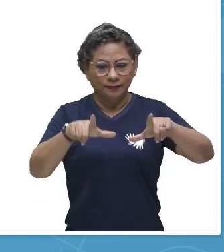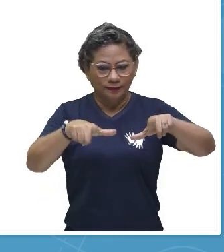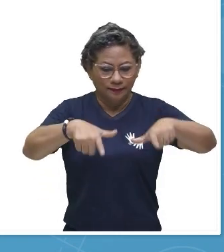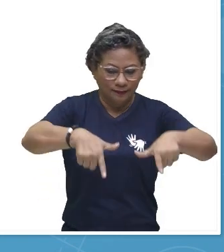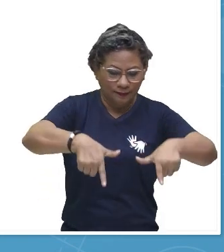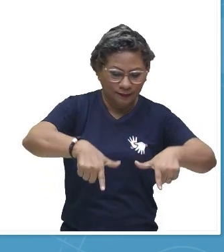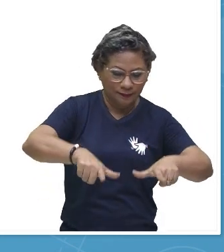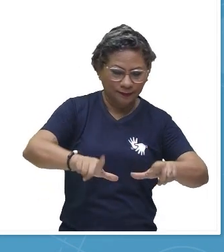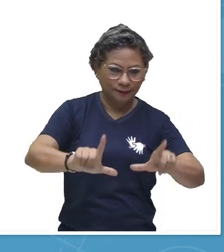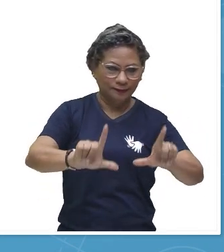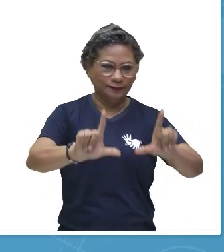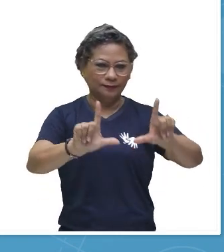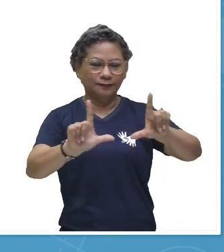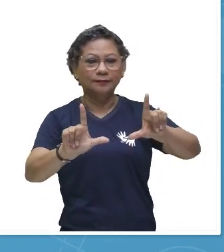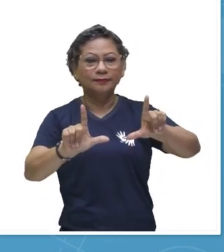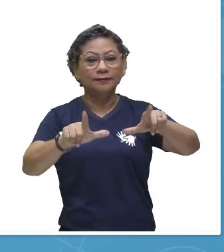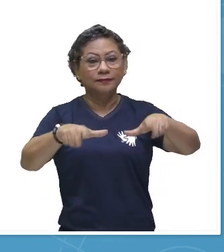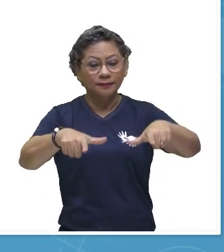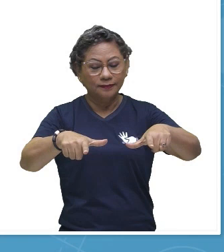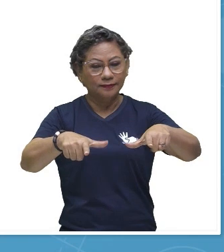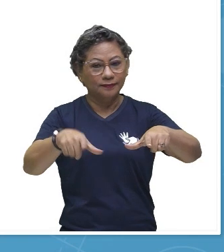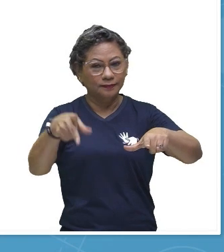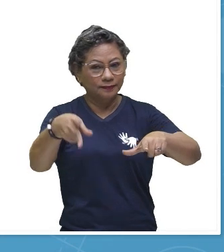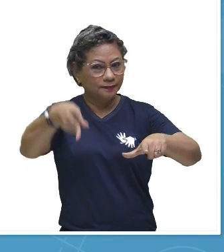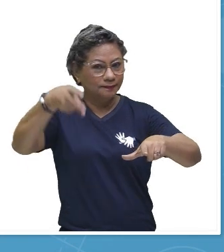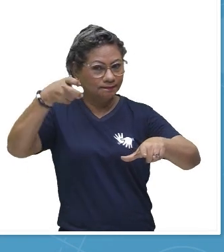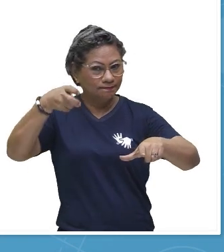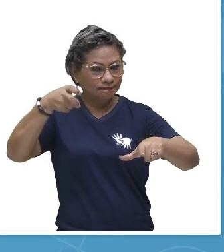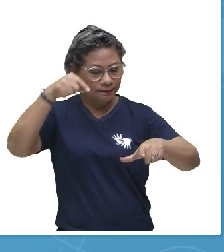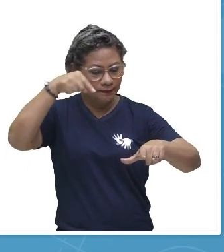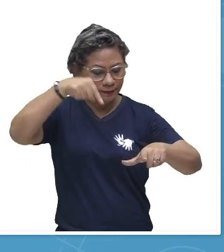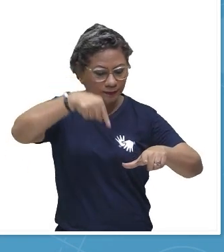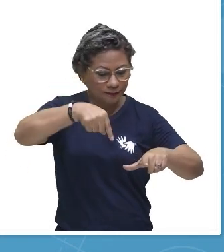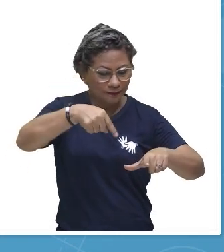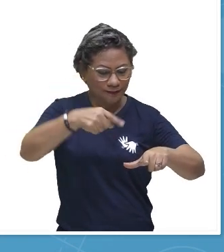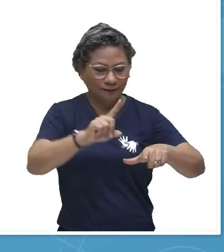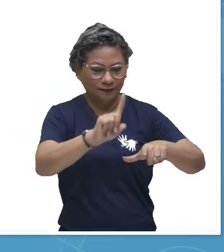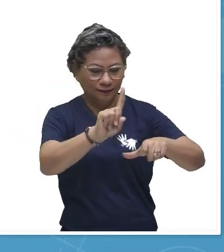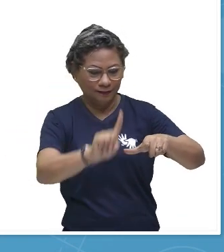E o que que ela tem de especial?